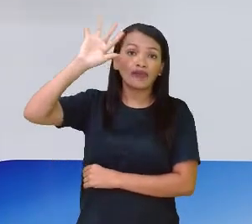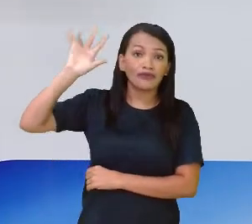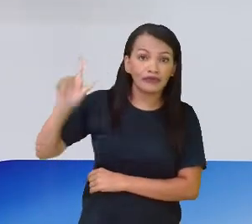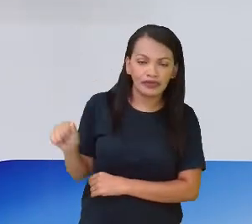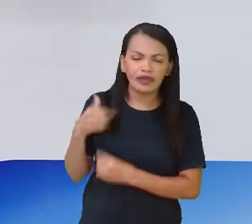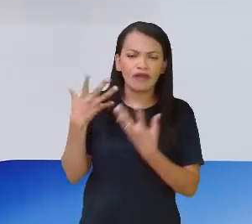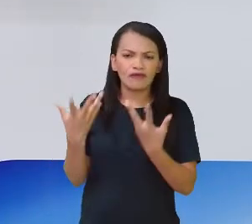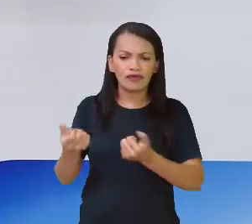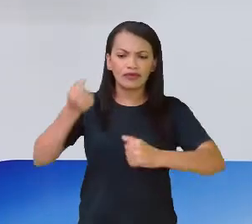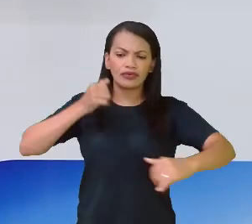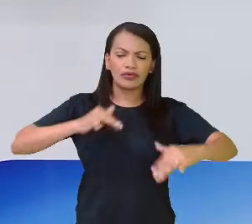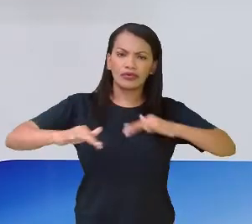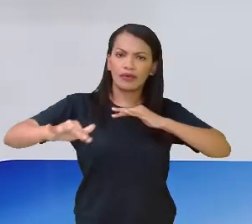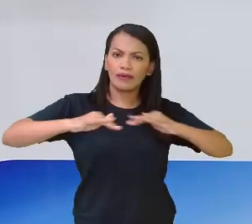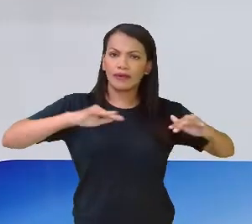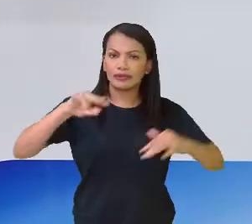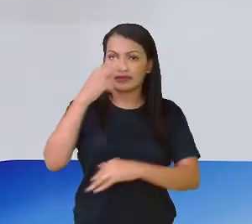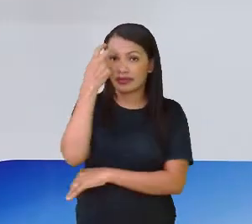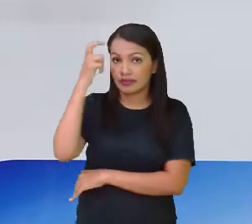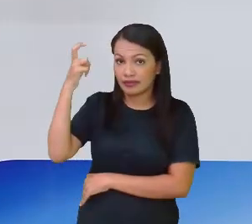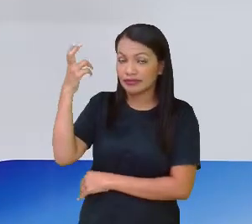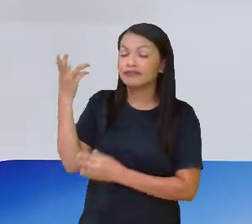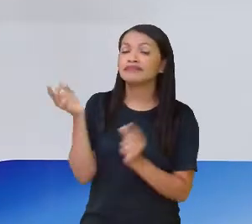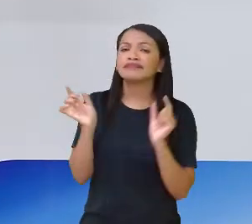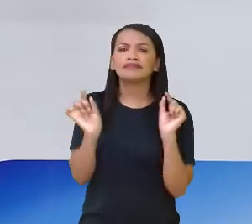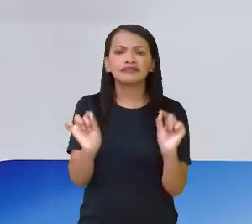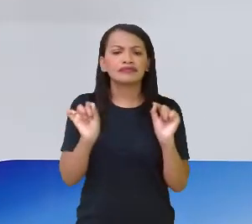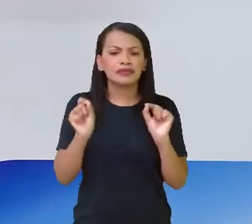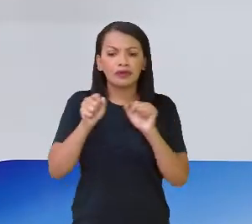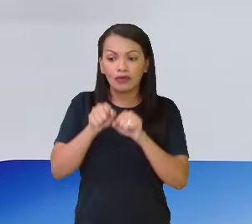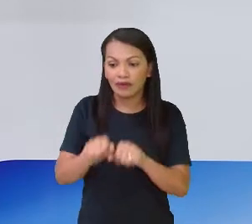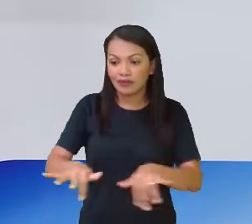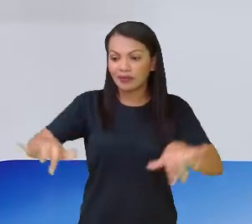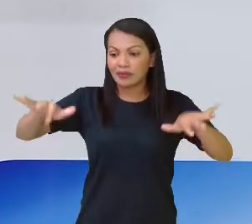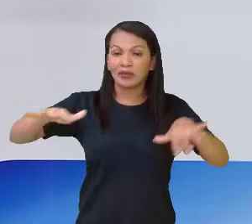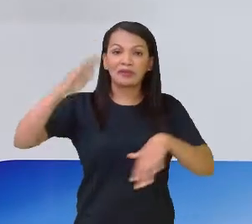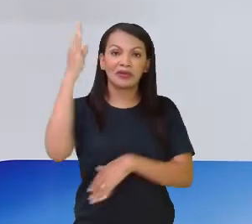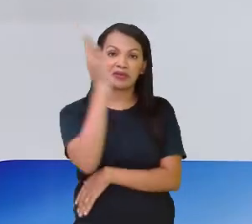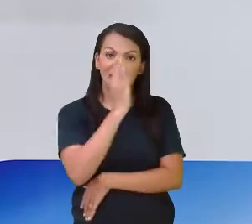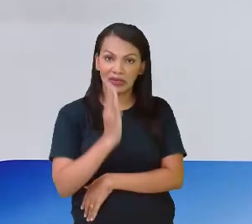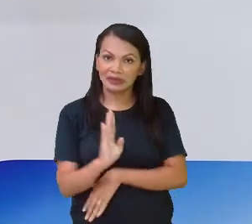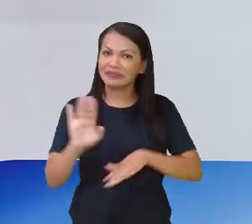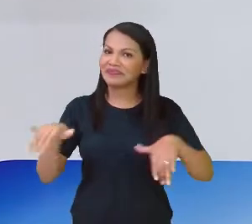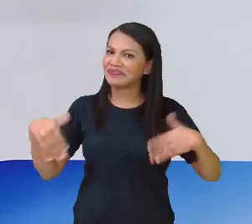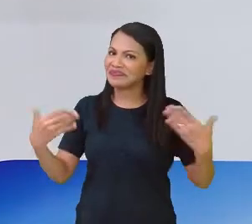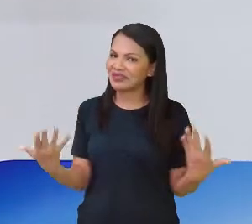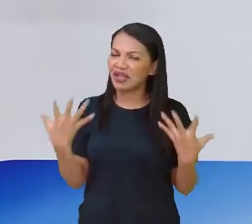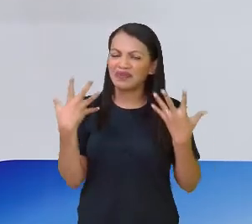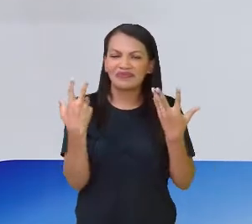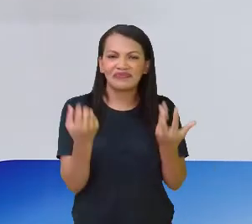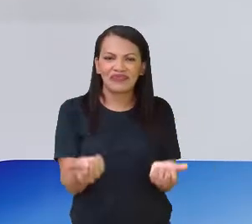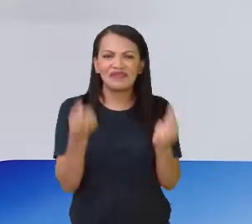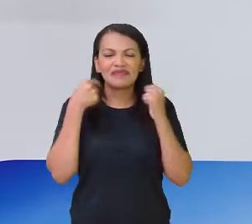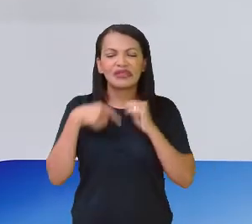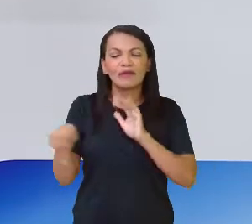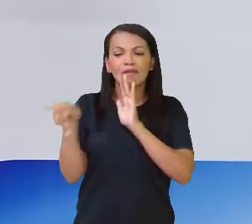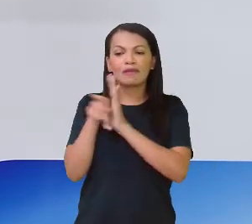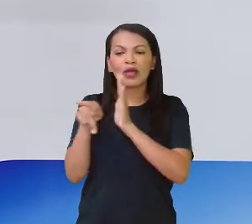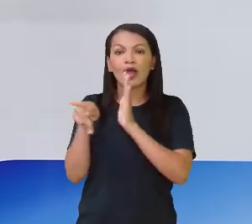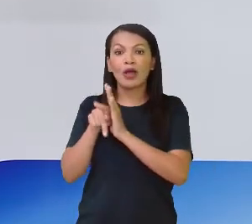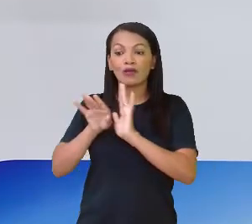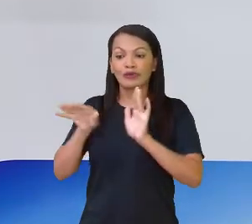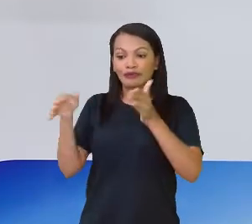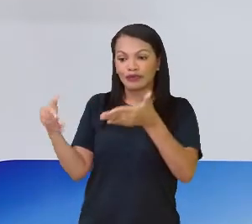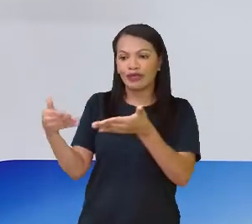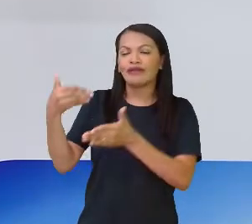sobre as manifestações culturais que estão espalhadas pelo Brasil e, claro, nós vamos falar especificamente aqui do